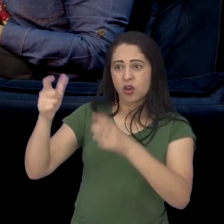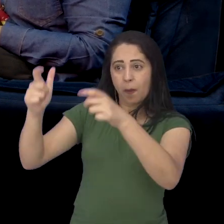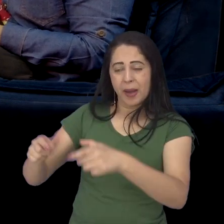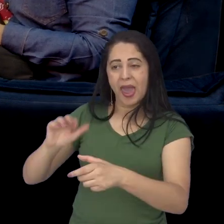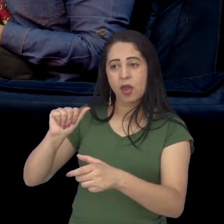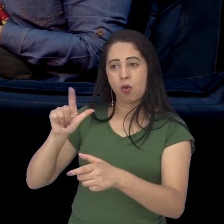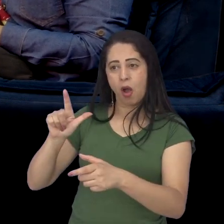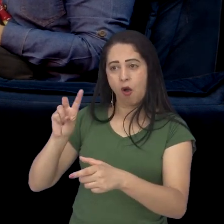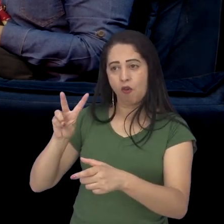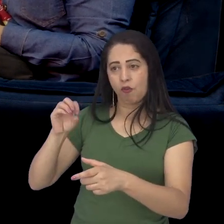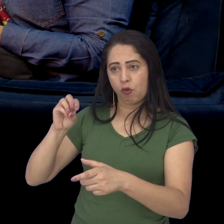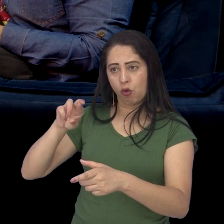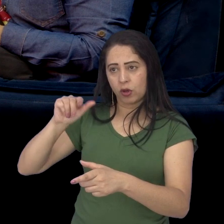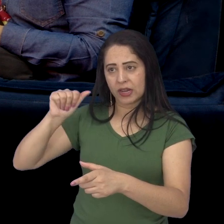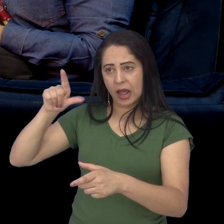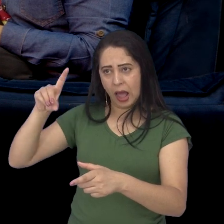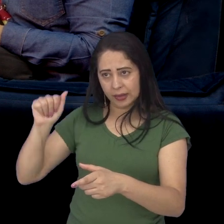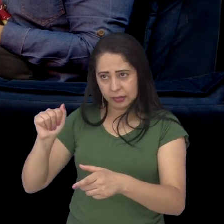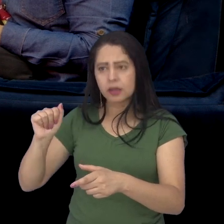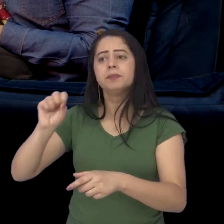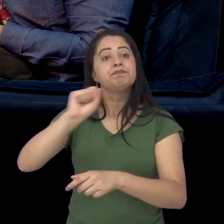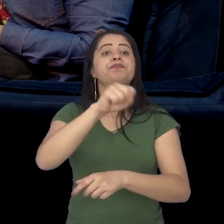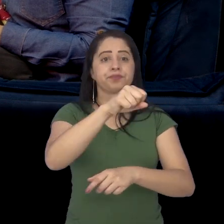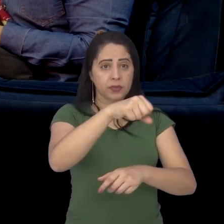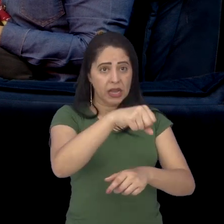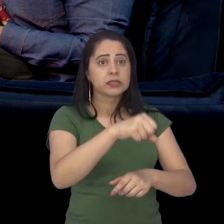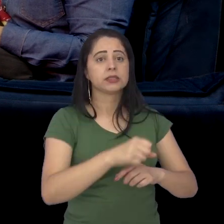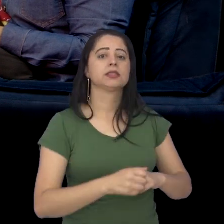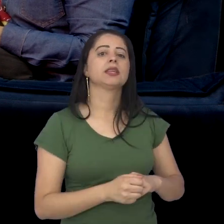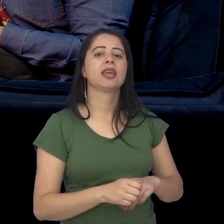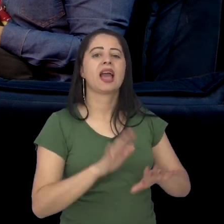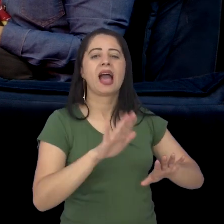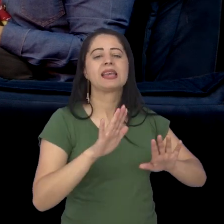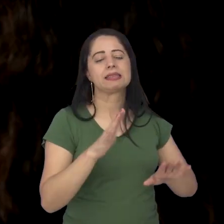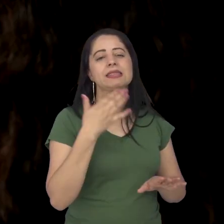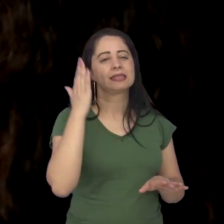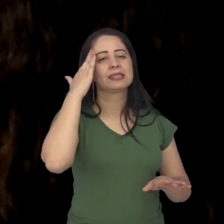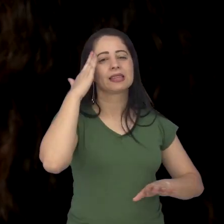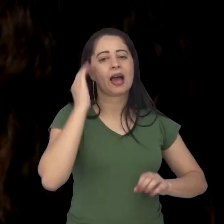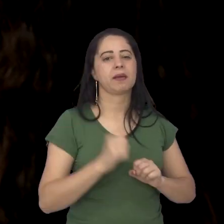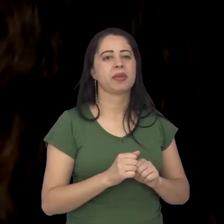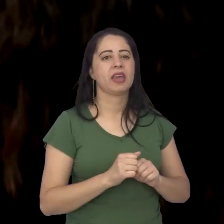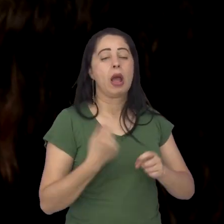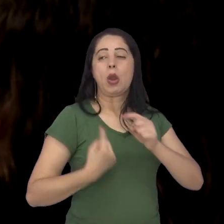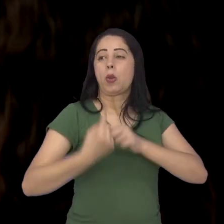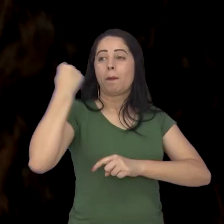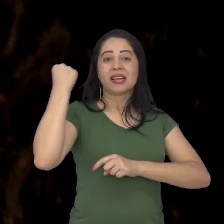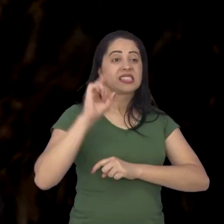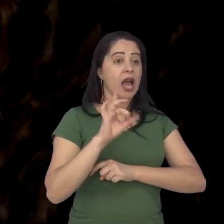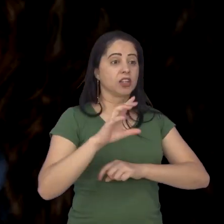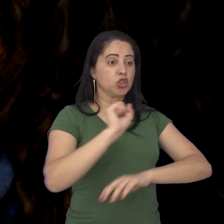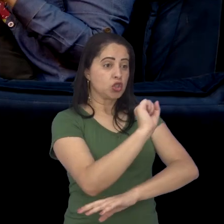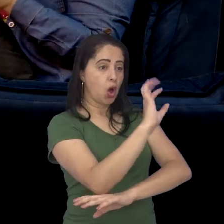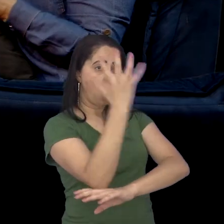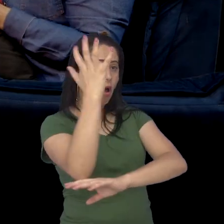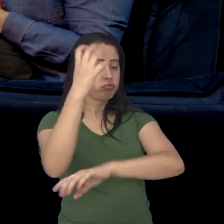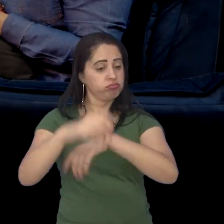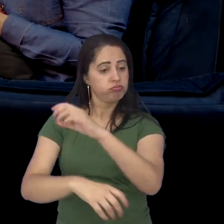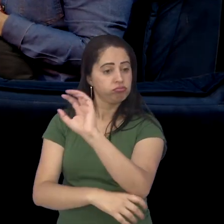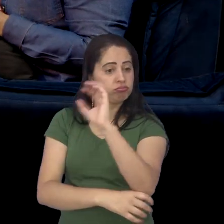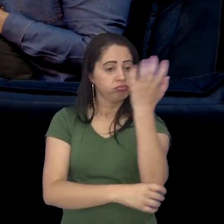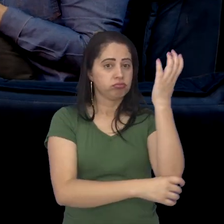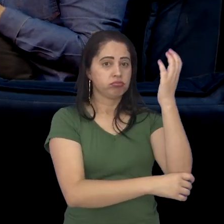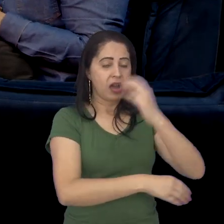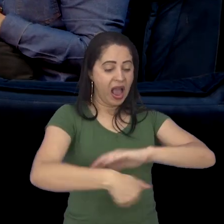de tudo lá. Mas quando os meus pais vieram, sabe aquela piada antiga da internet? Ai, quando eu cheguei aqui, isso aqui era tudo mato? Não tinha asfalto, não